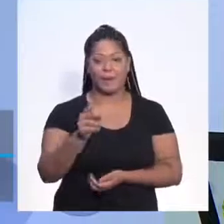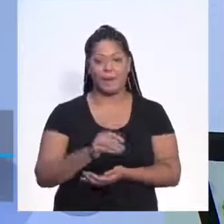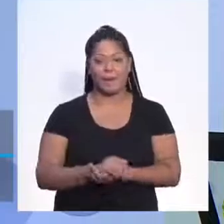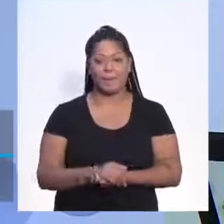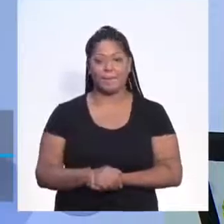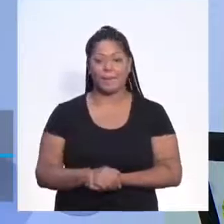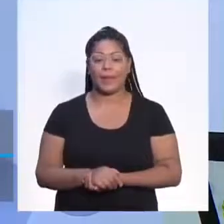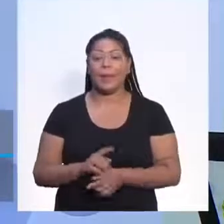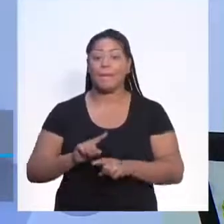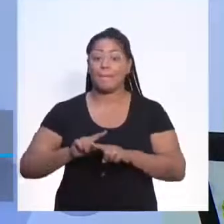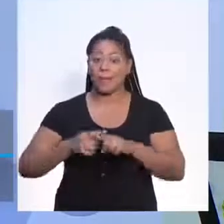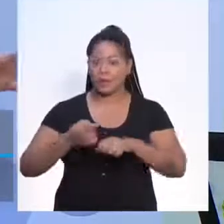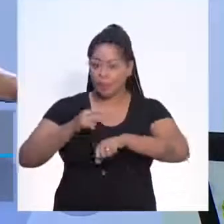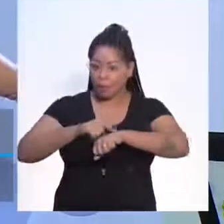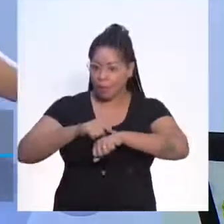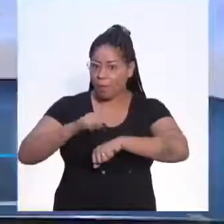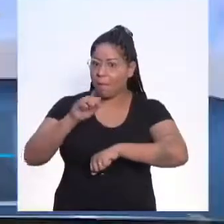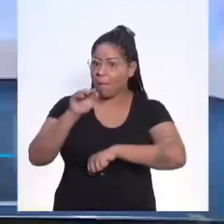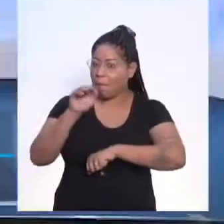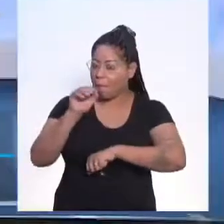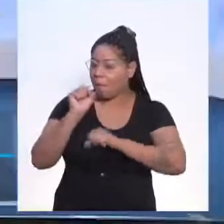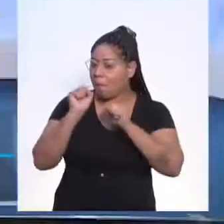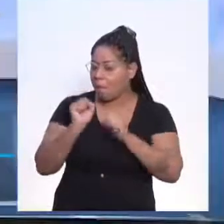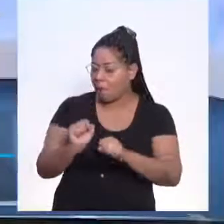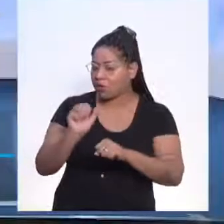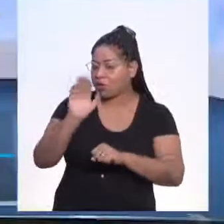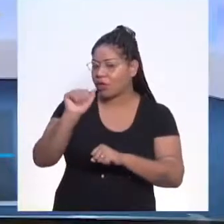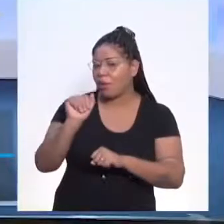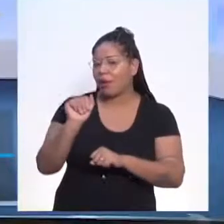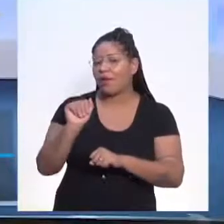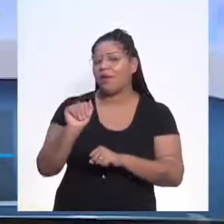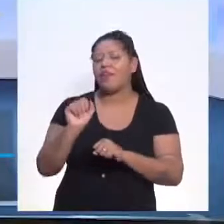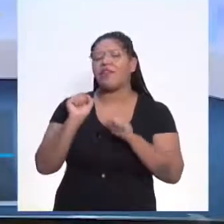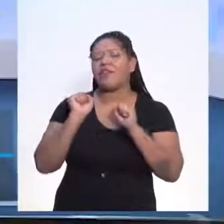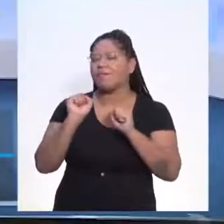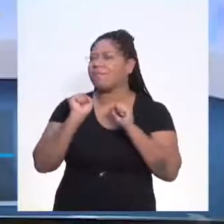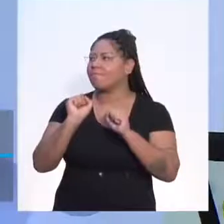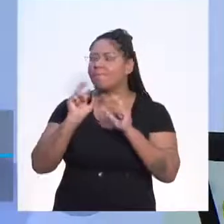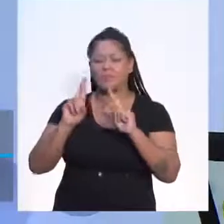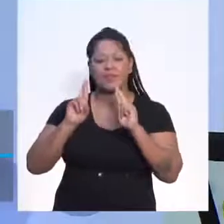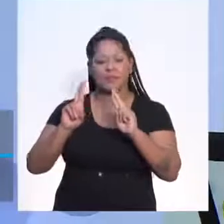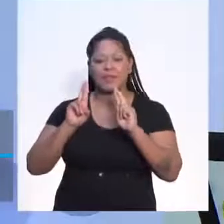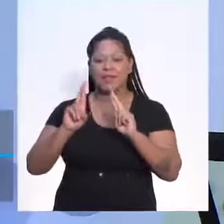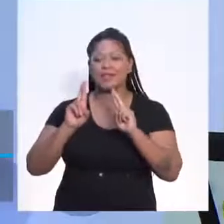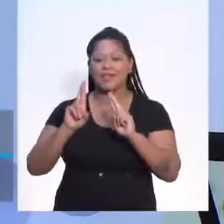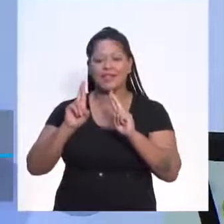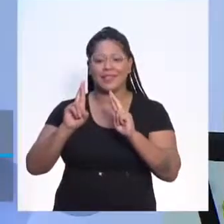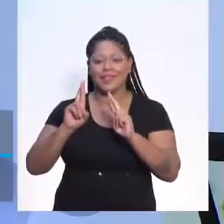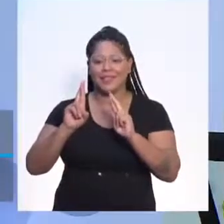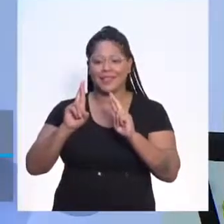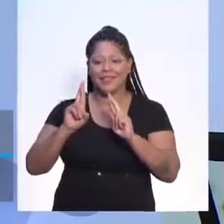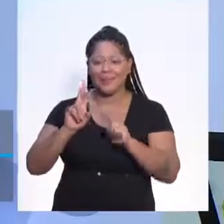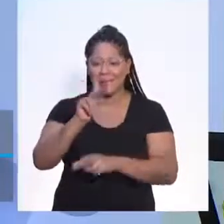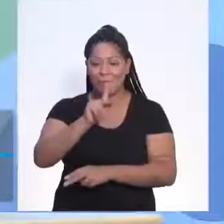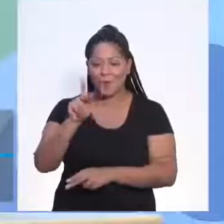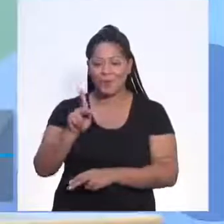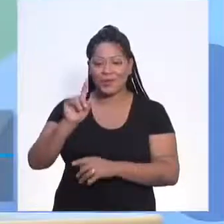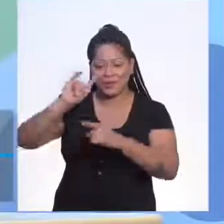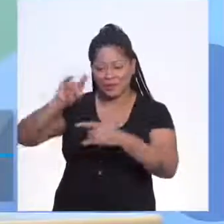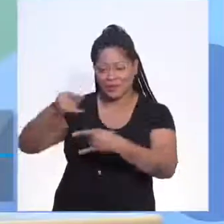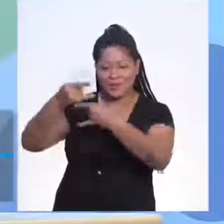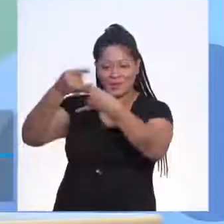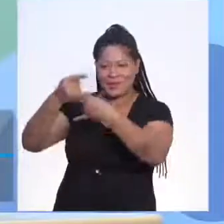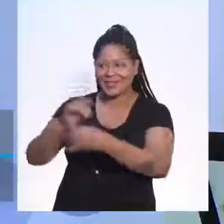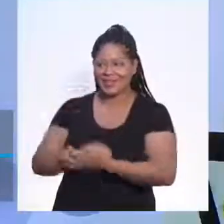gente vai chamar alguém para participar. E vai aparecer, né, Pro? Vai sim. Vai. Vai. Vai, porque nós Vai somos sim, ó. pé quente. Vai aparecer um Ó, professor aqui. Dedos cruzados. Vai